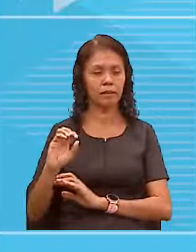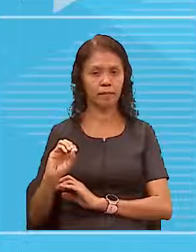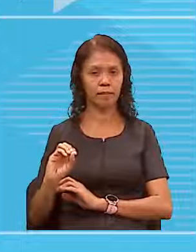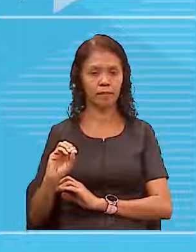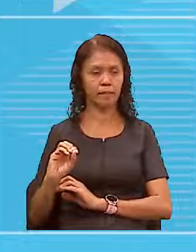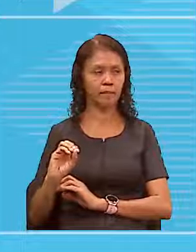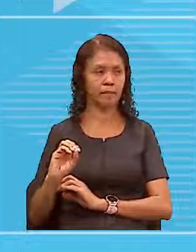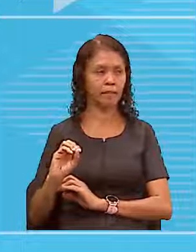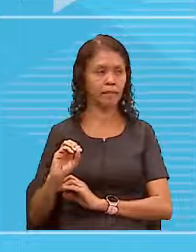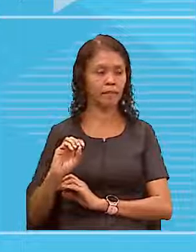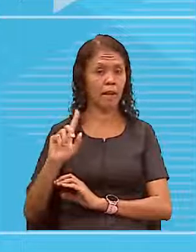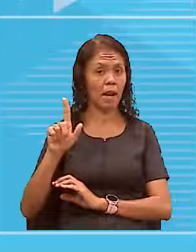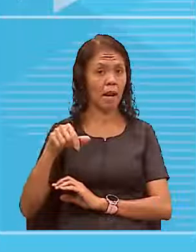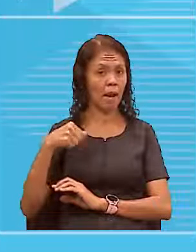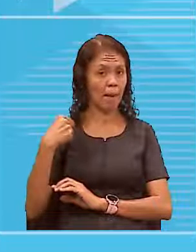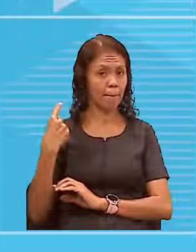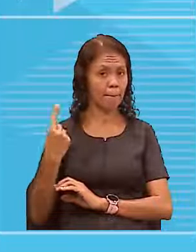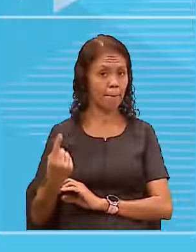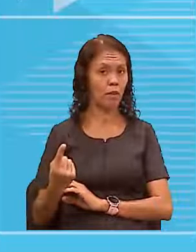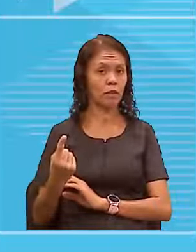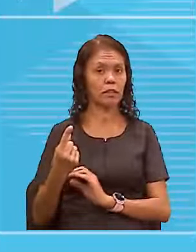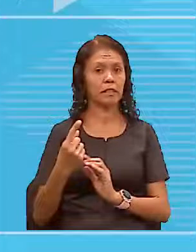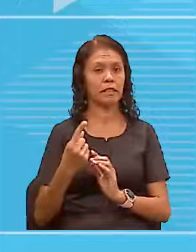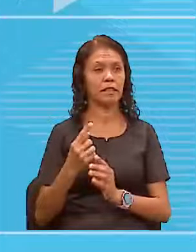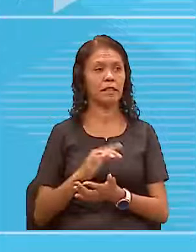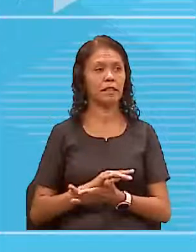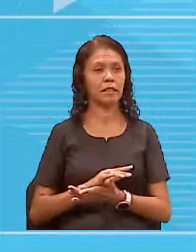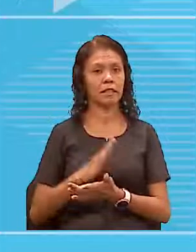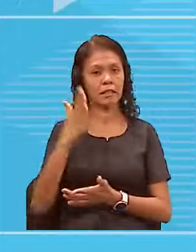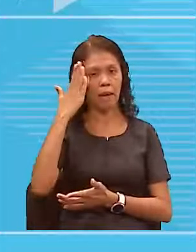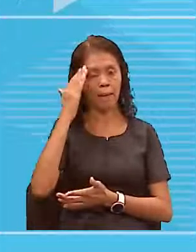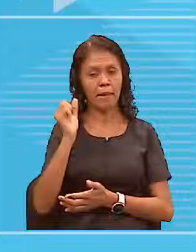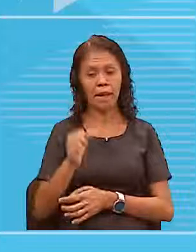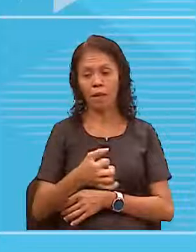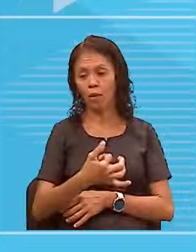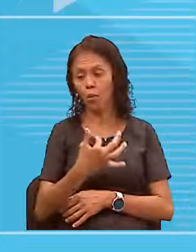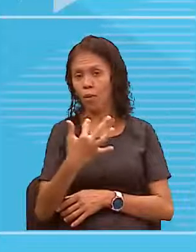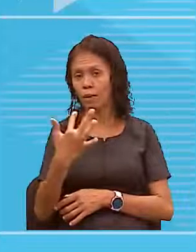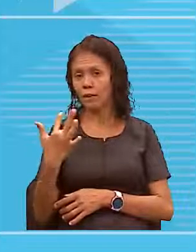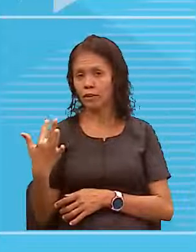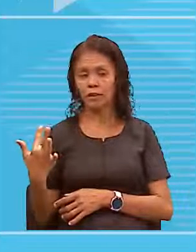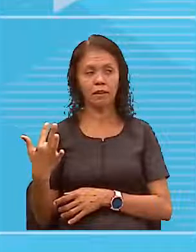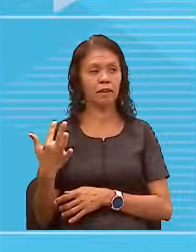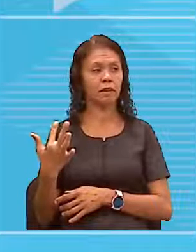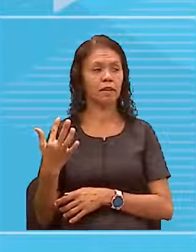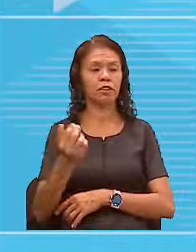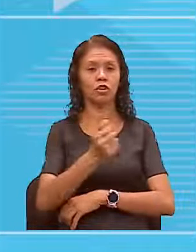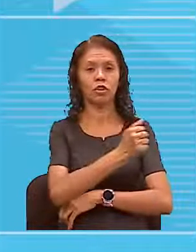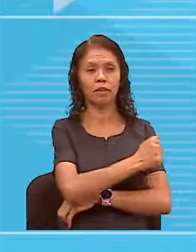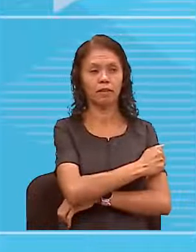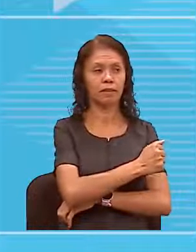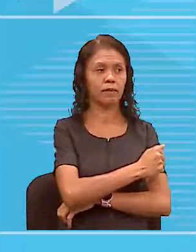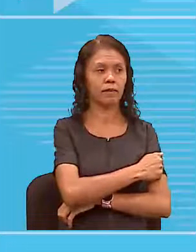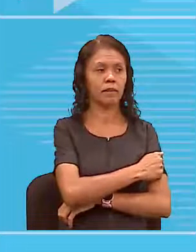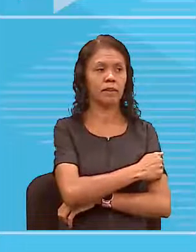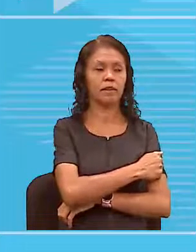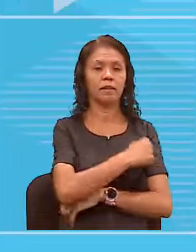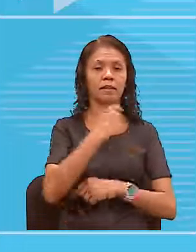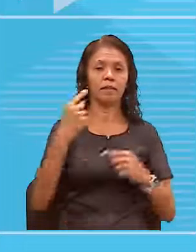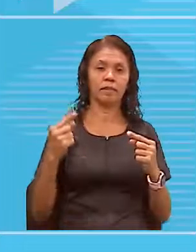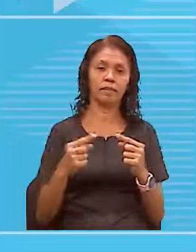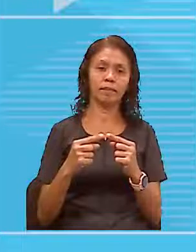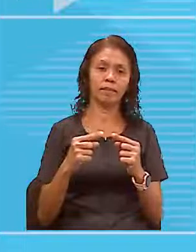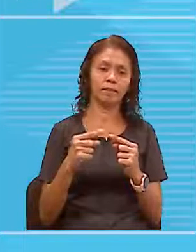Depois que eu tenho esse levantamento de dados aqui, a quantidade, certo, de alunos e suas